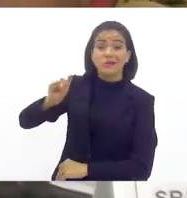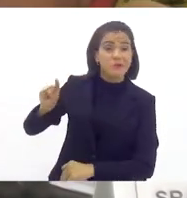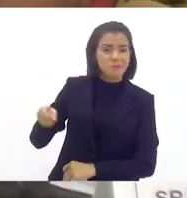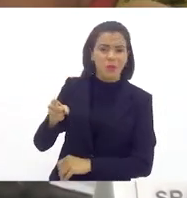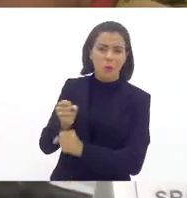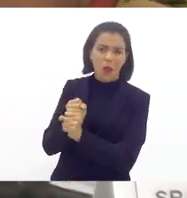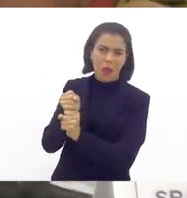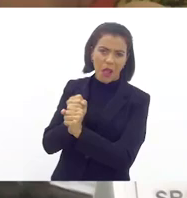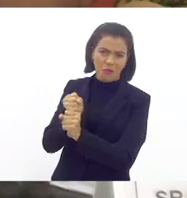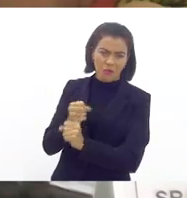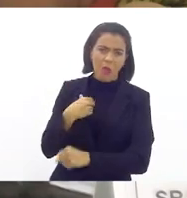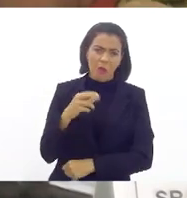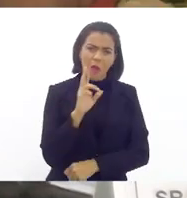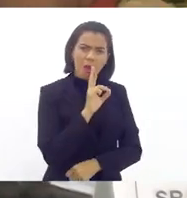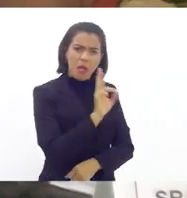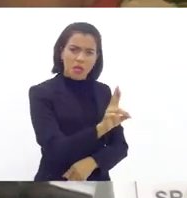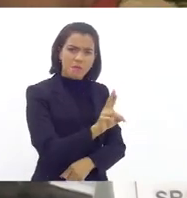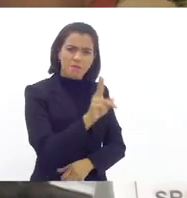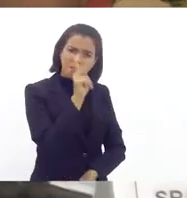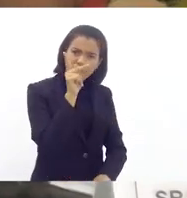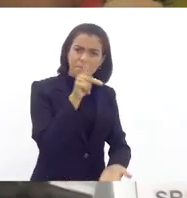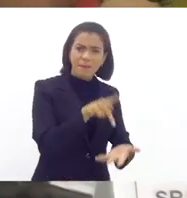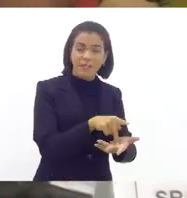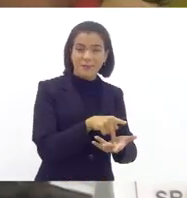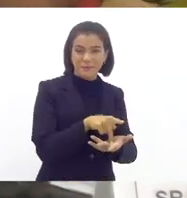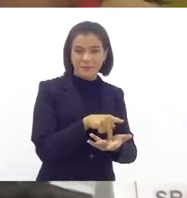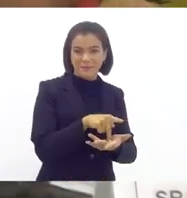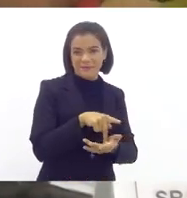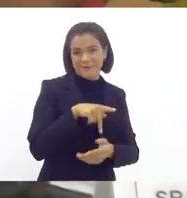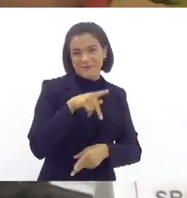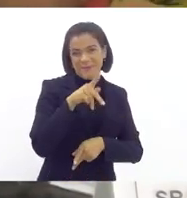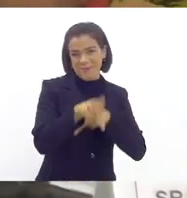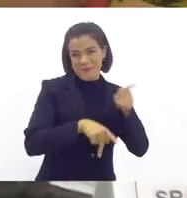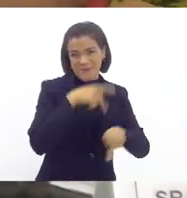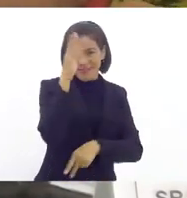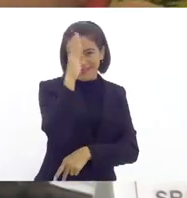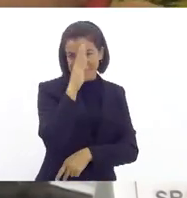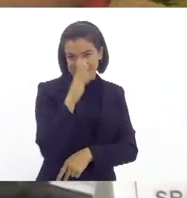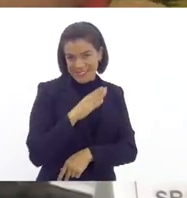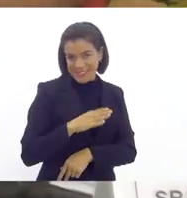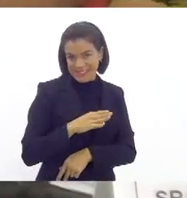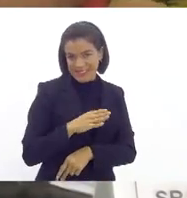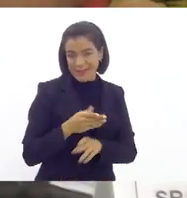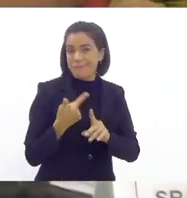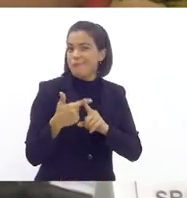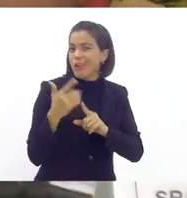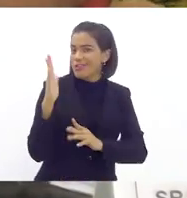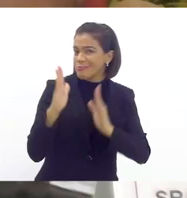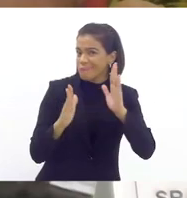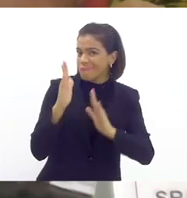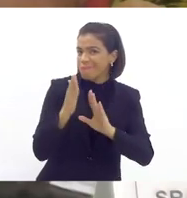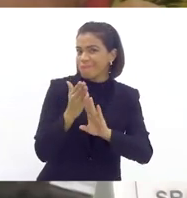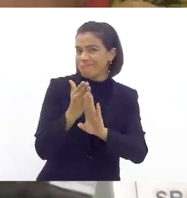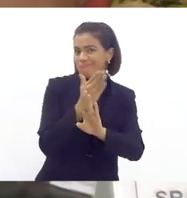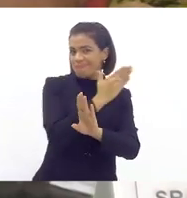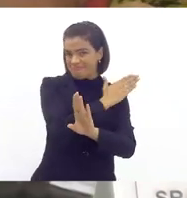E eu falo mesmo para a nossa nação brasileira, depois de termos passado por esse período de